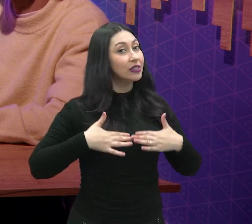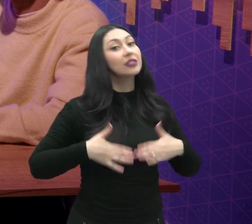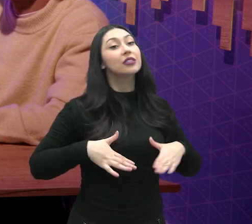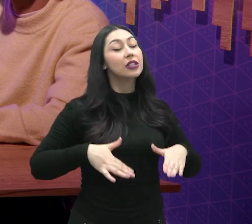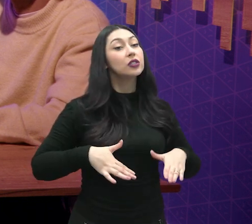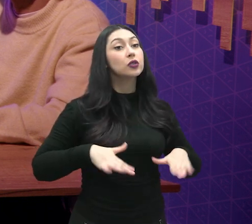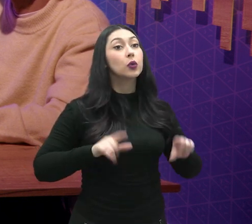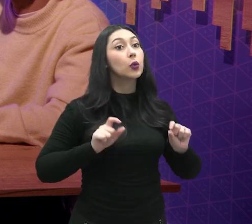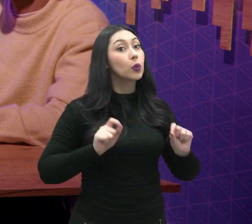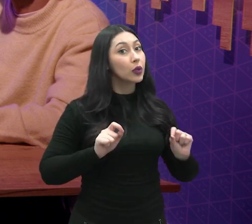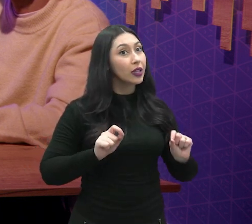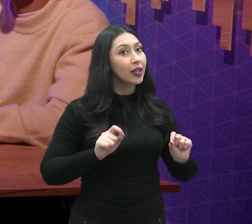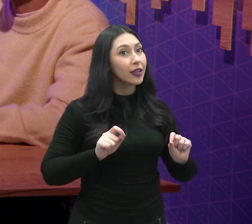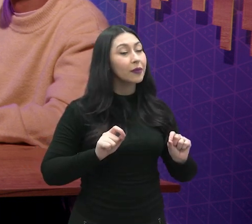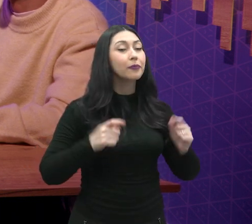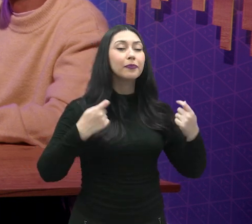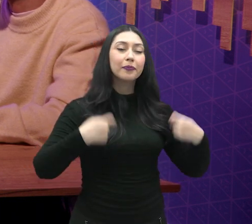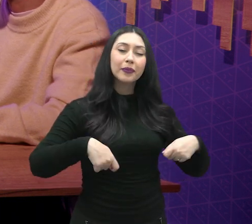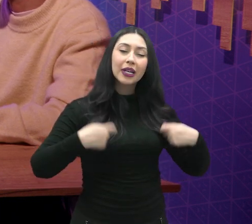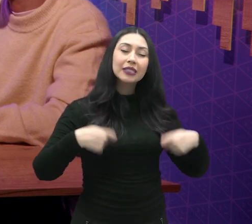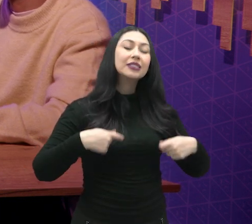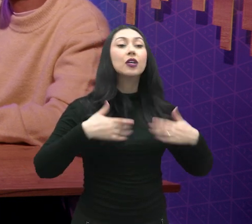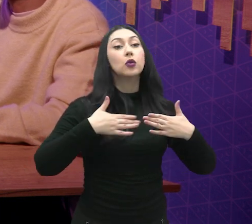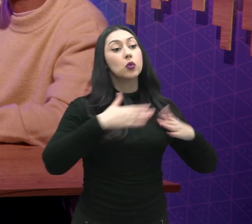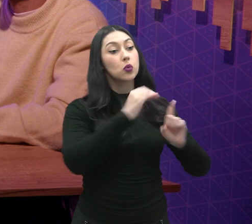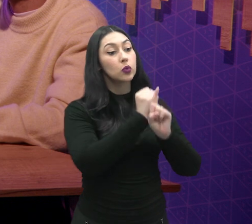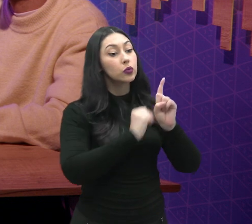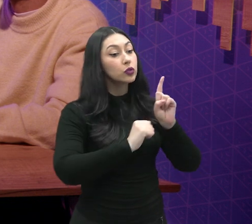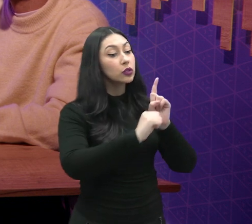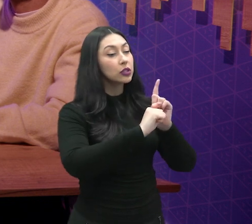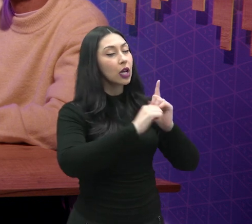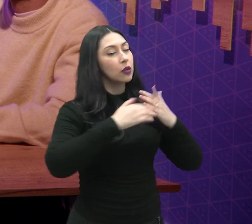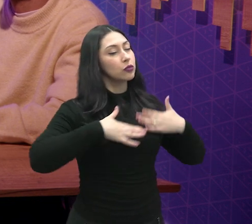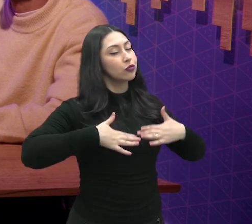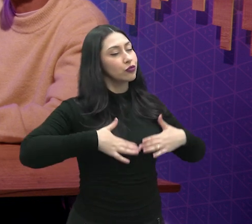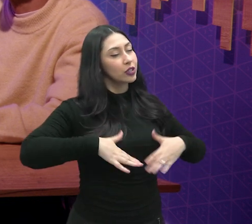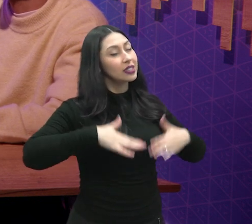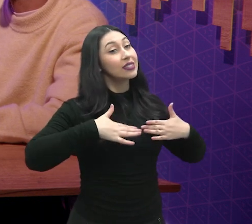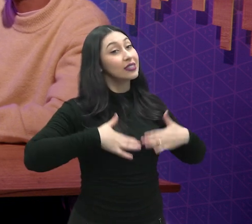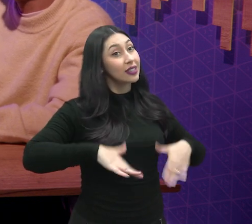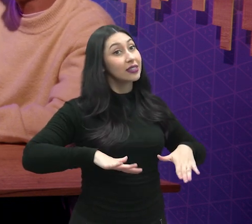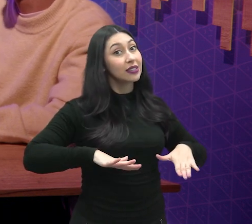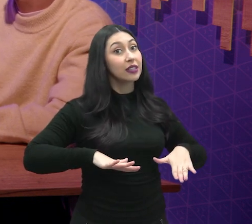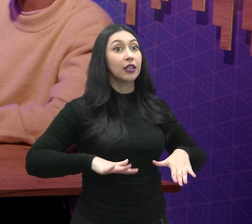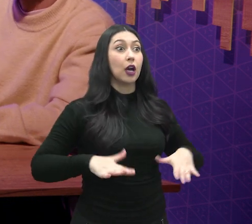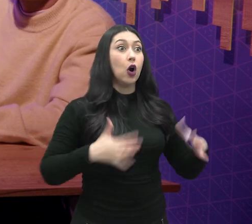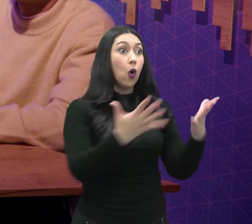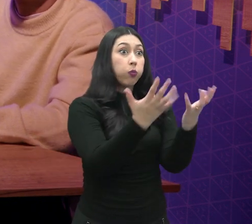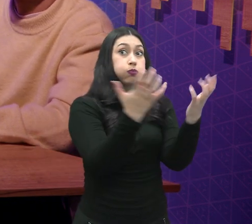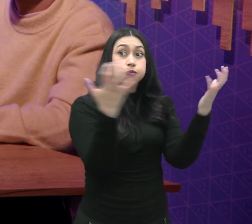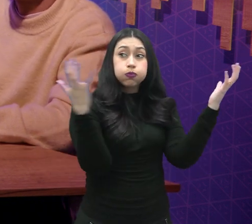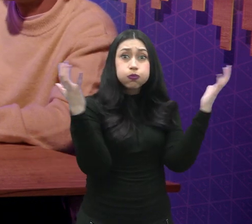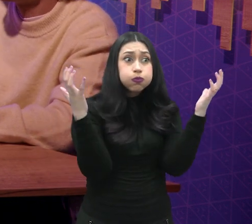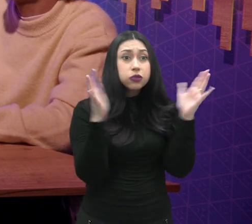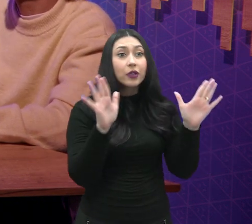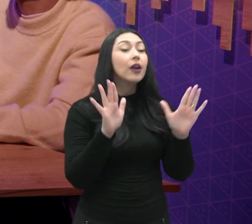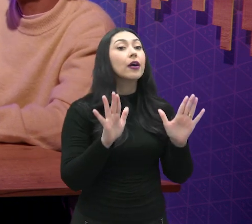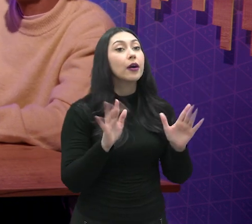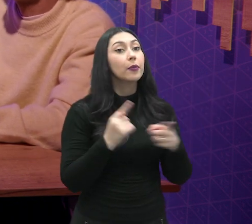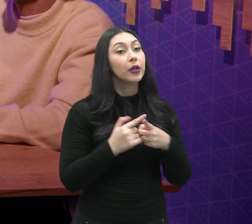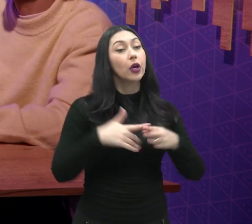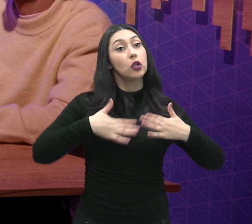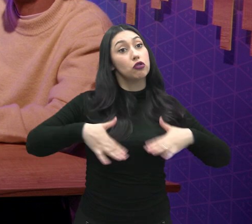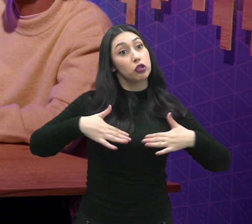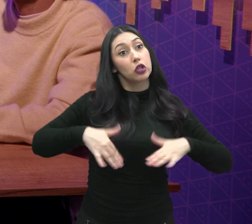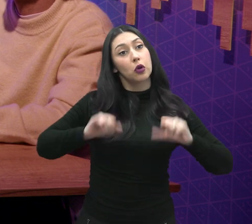descanso pra você... o descanso que você precisa, na verdade, é esse descanso social, que é esse descanso sem pessoas, né? Lembrando